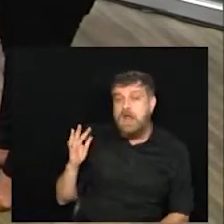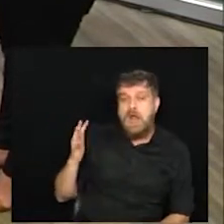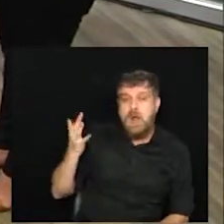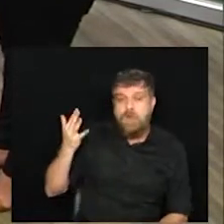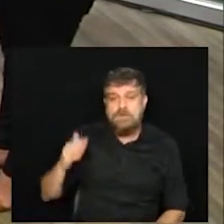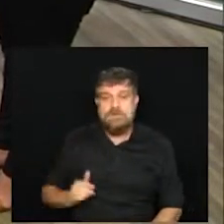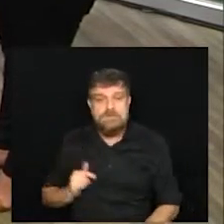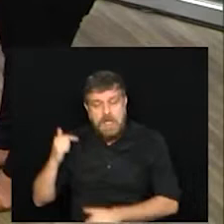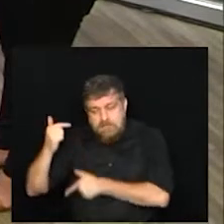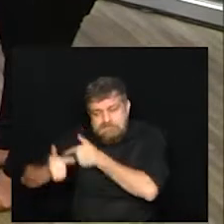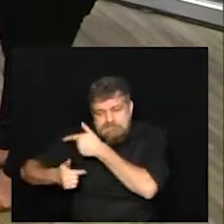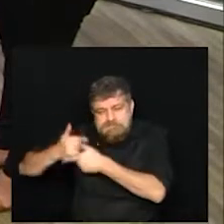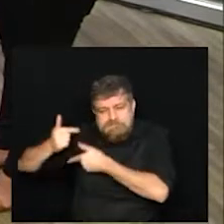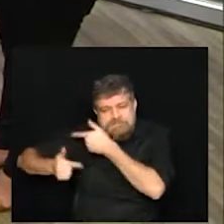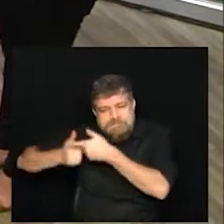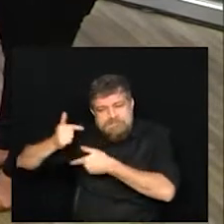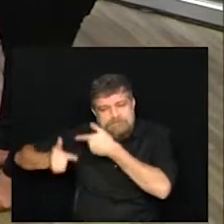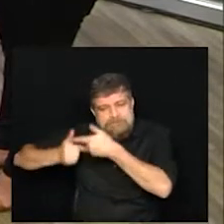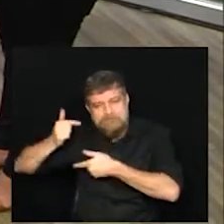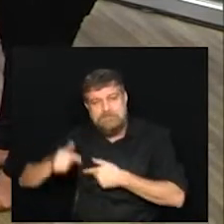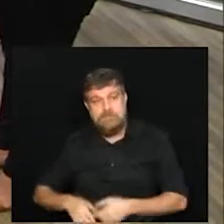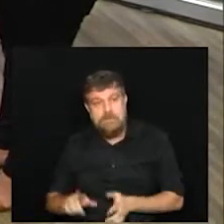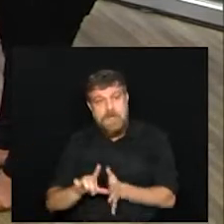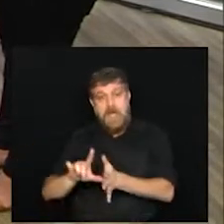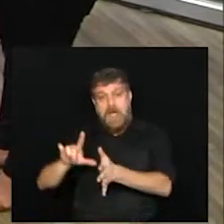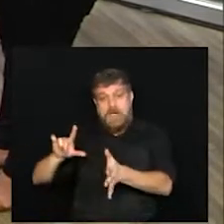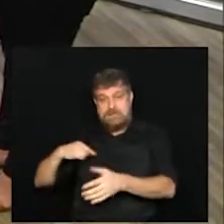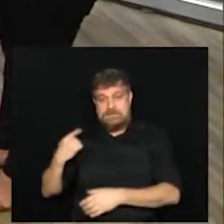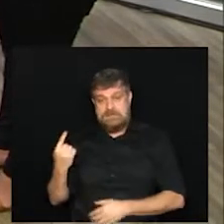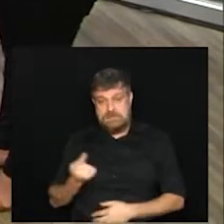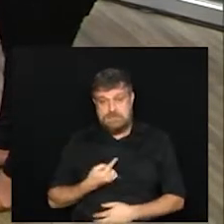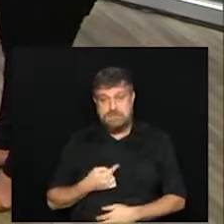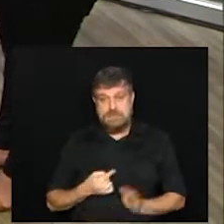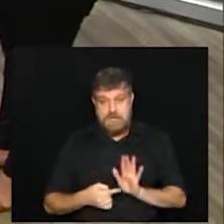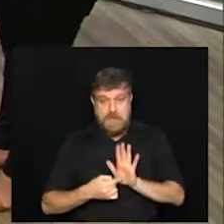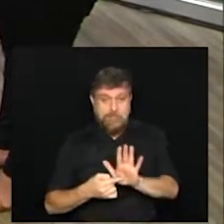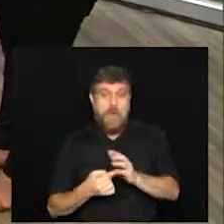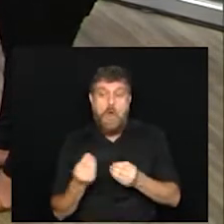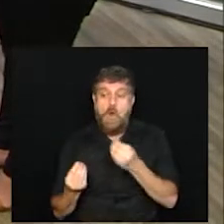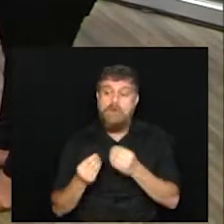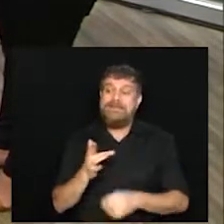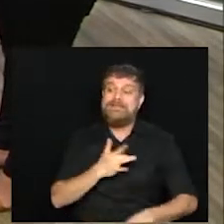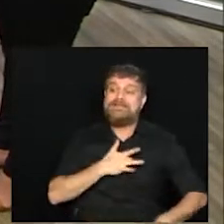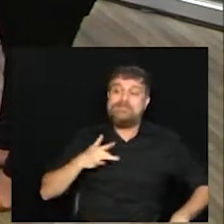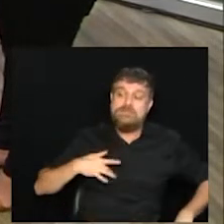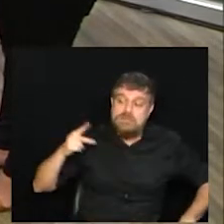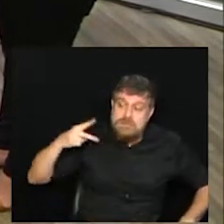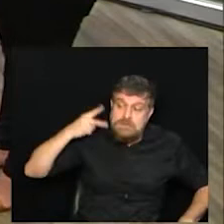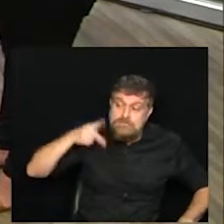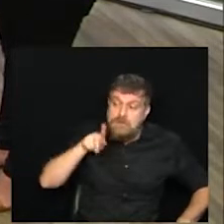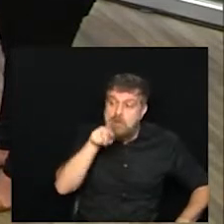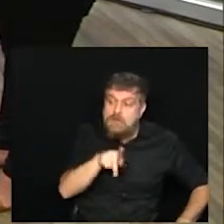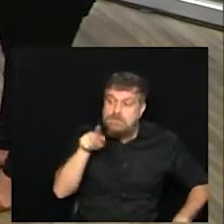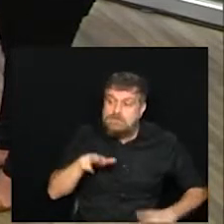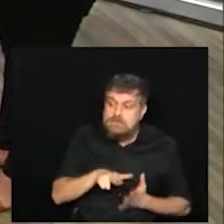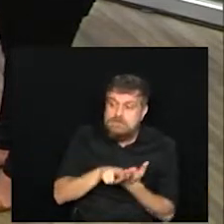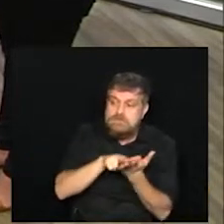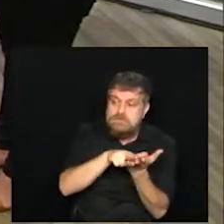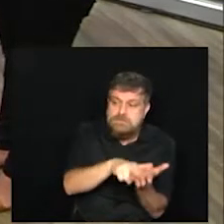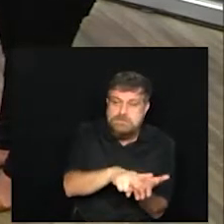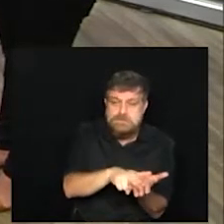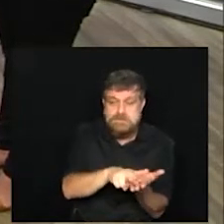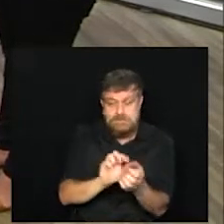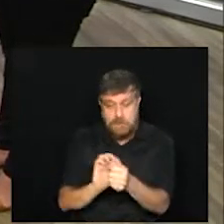Campinas, o trabalho dos parlamentares. Antes, a gente atualiza o estado de saúde do vereador professor Alberto, internado